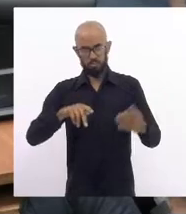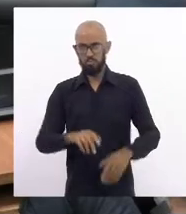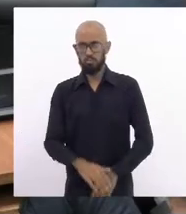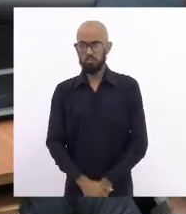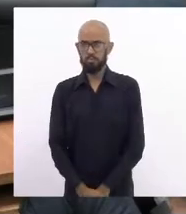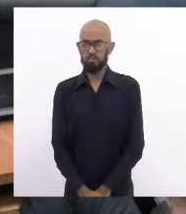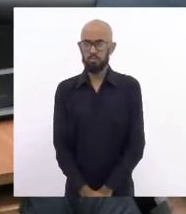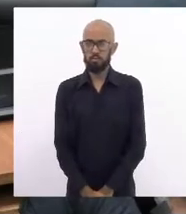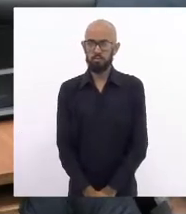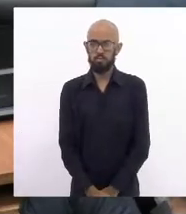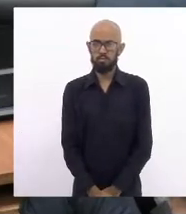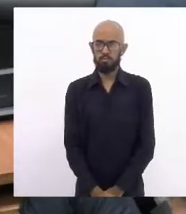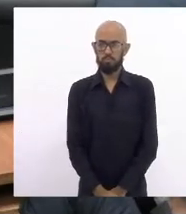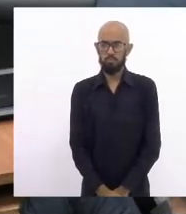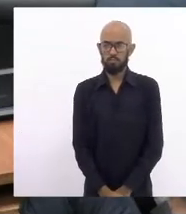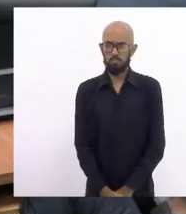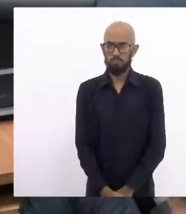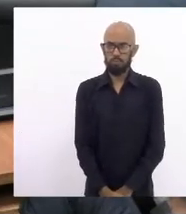Fica ouvindo.